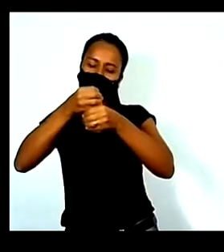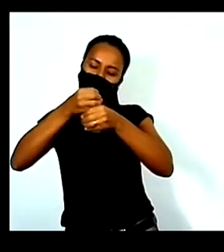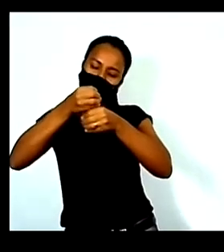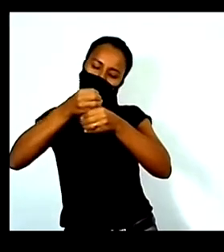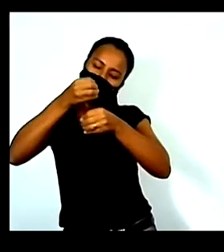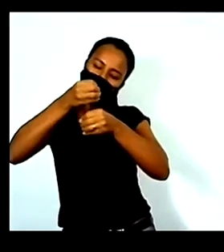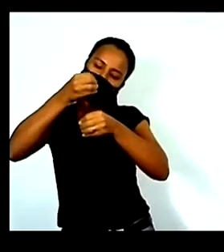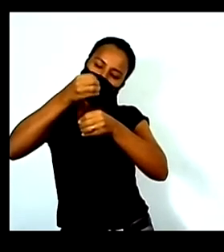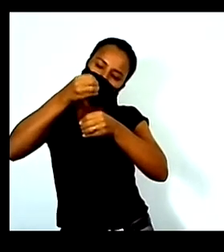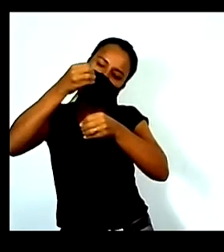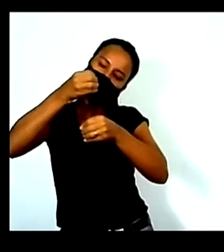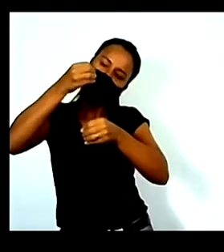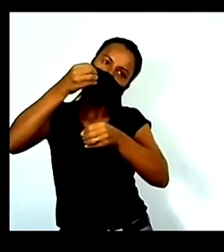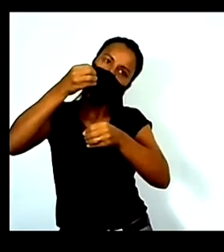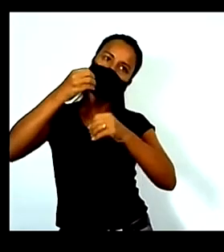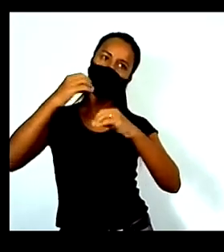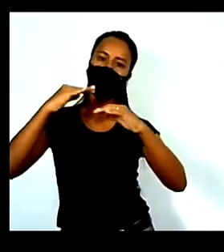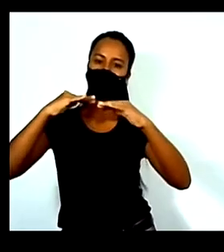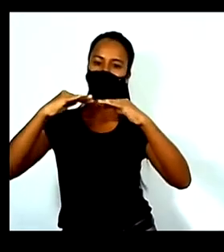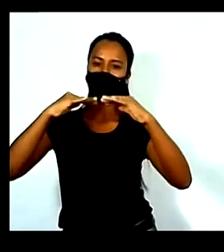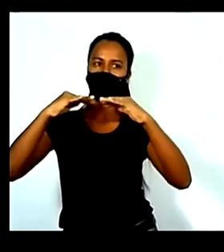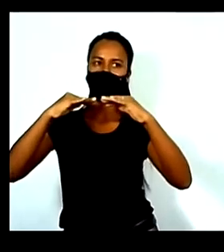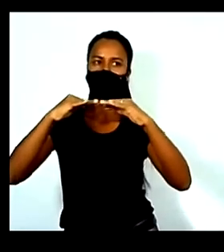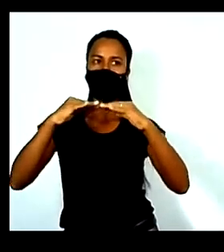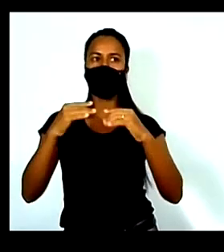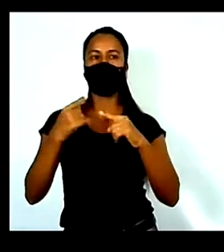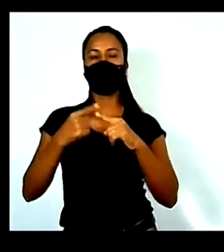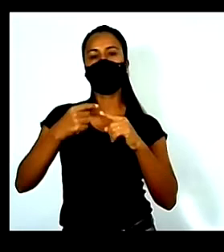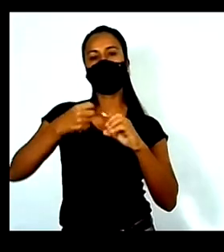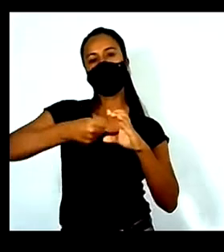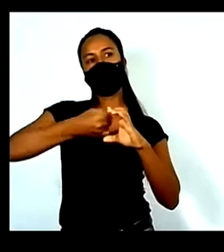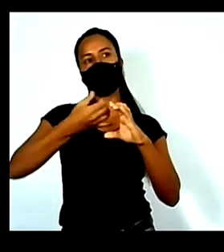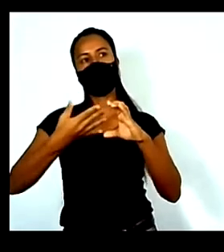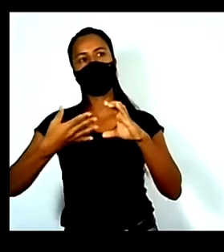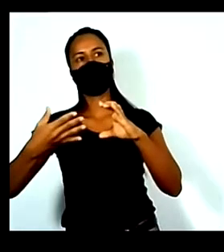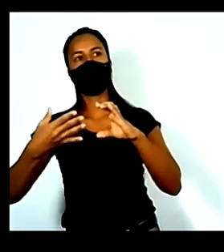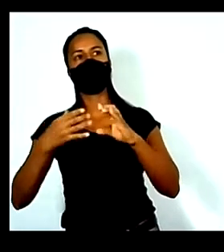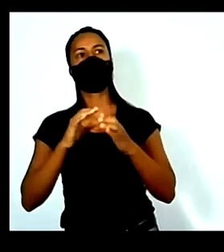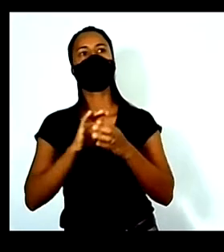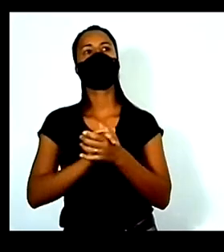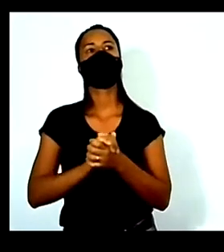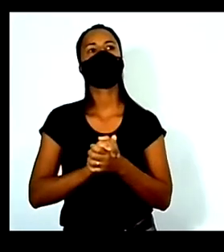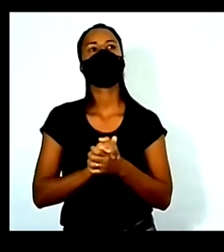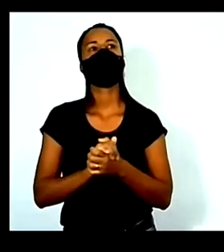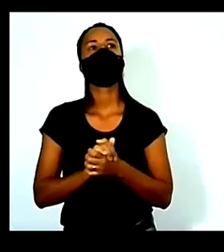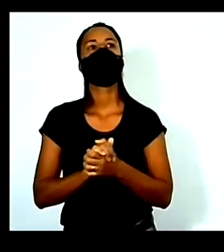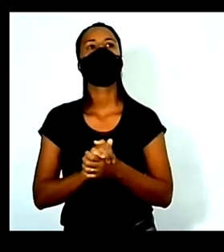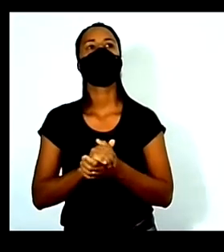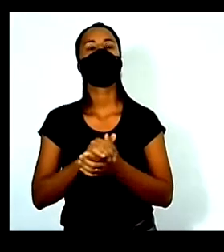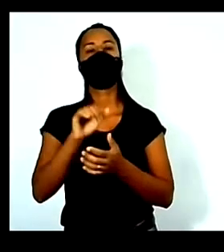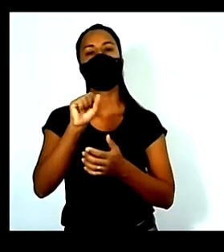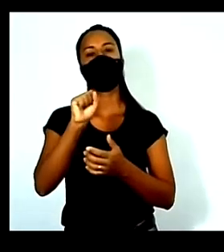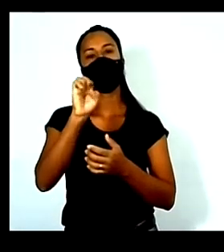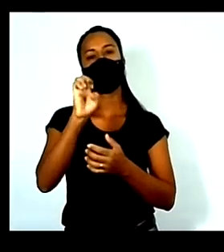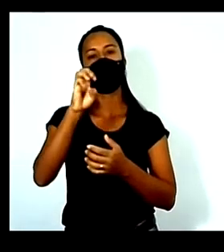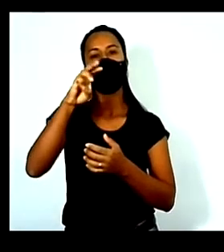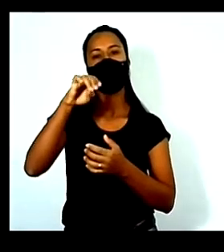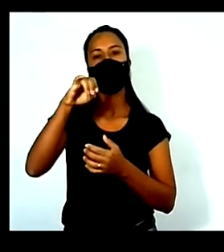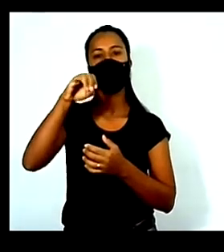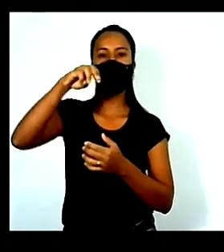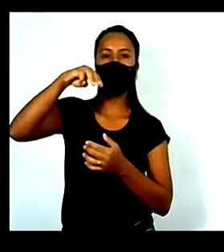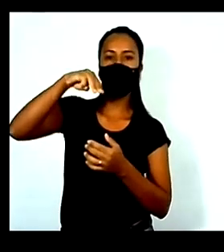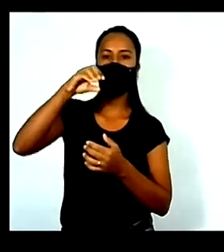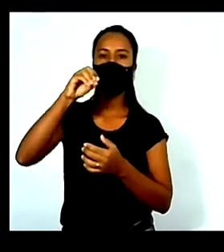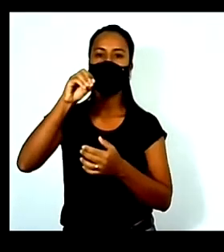tem uma leve movimentação, por isso que ela é caracterizada como uma articulação semimóvel. Tem as estruturas